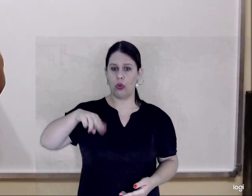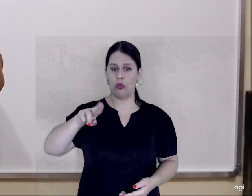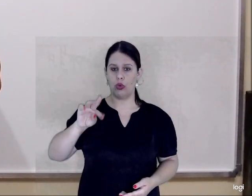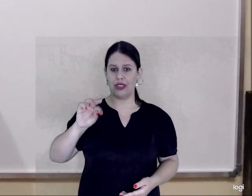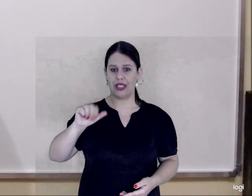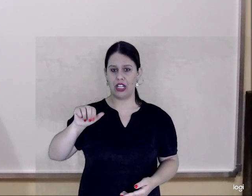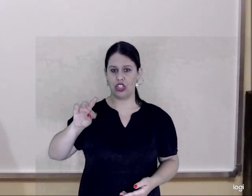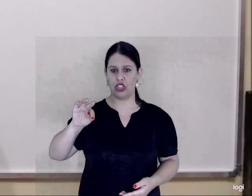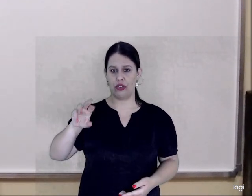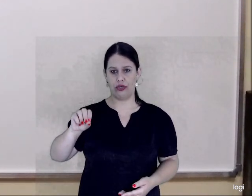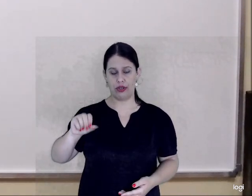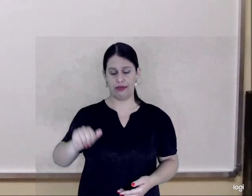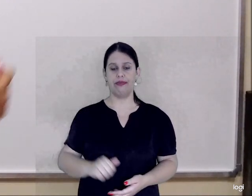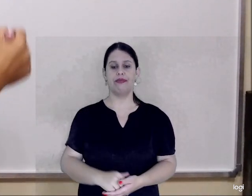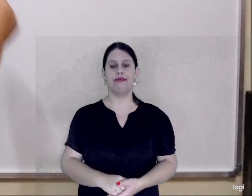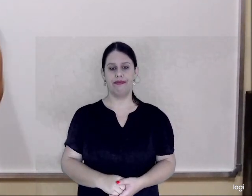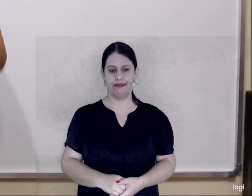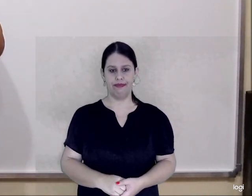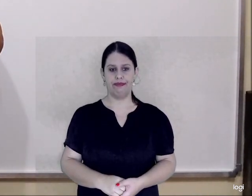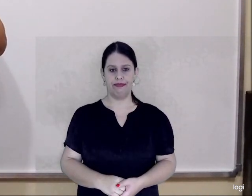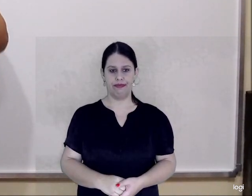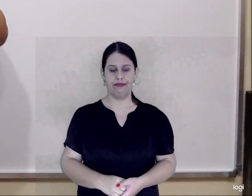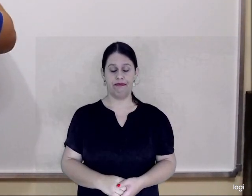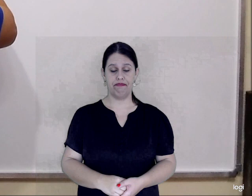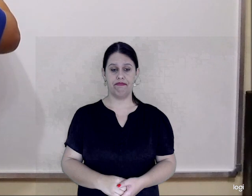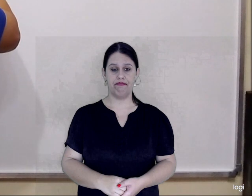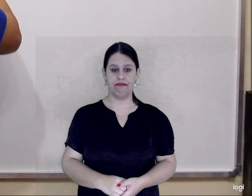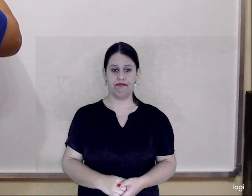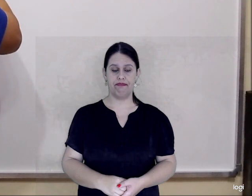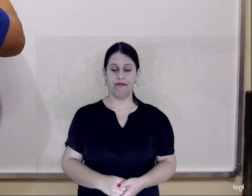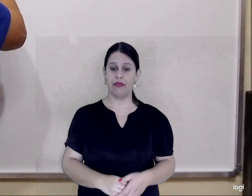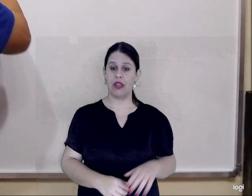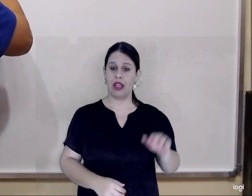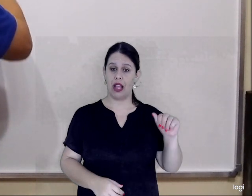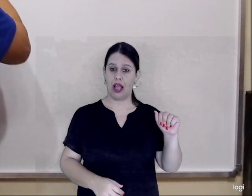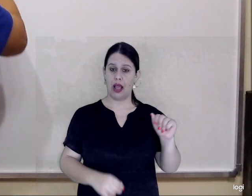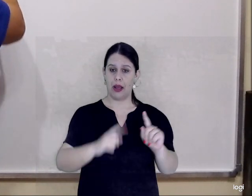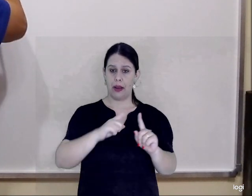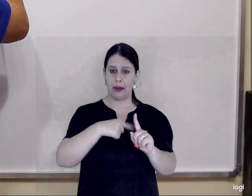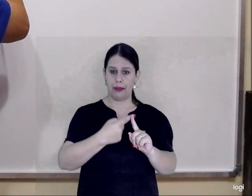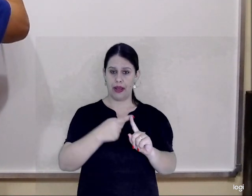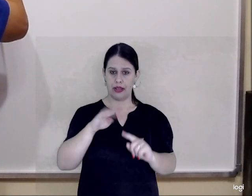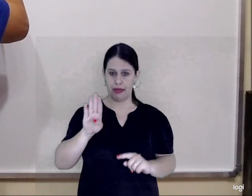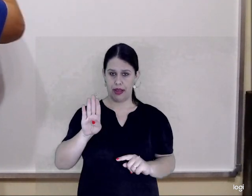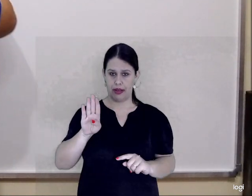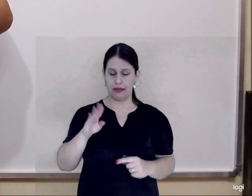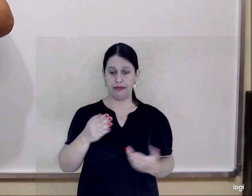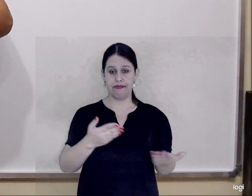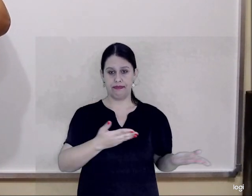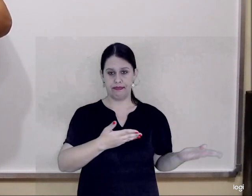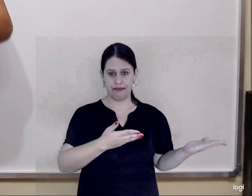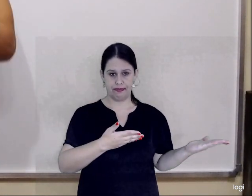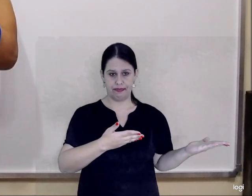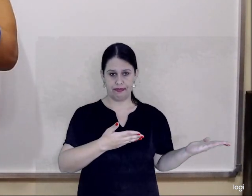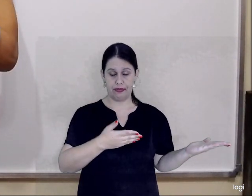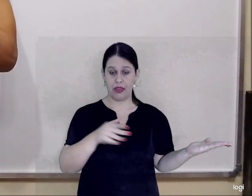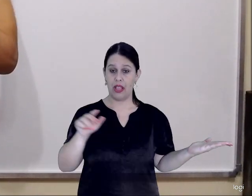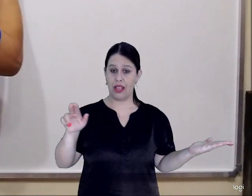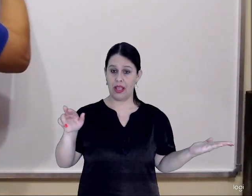comutativa. Legal? Então, A mais B